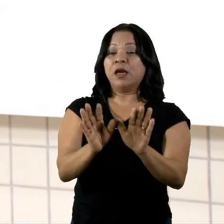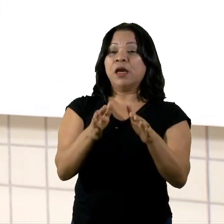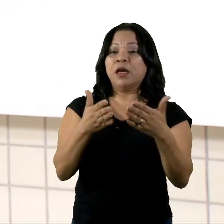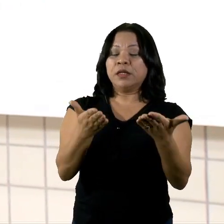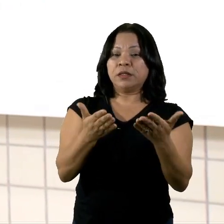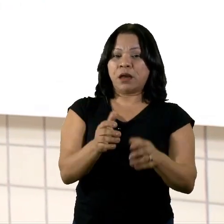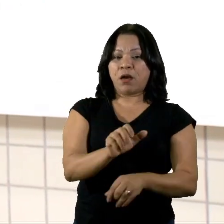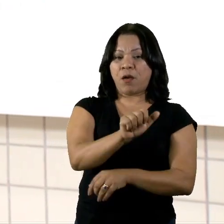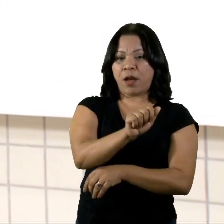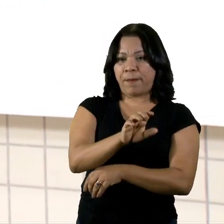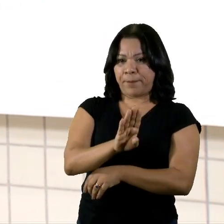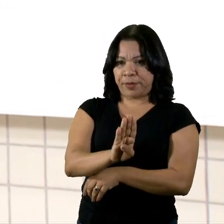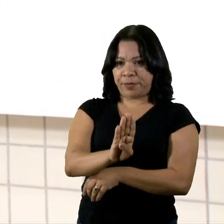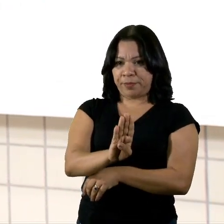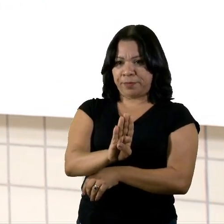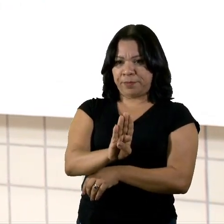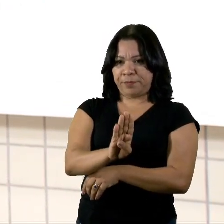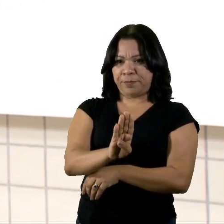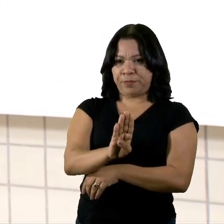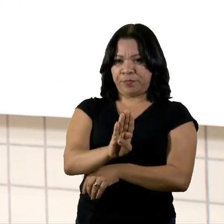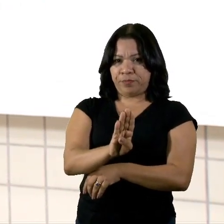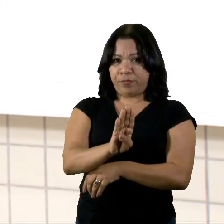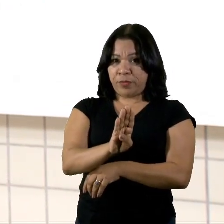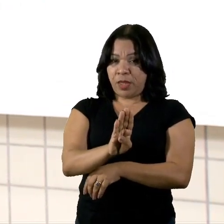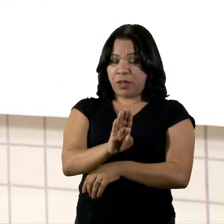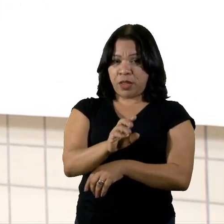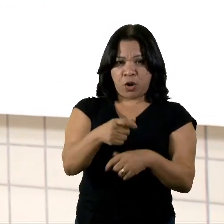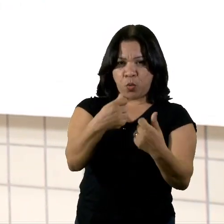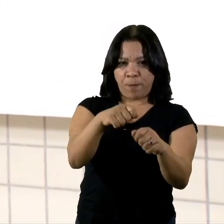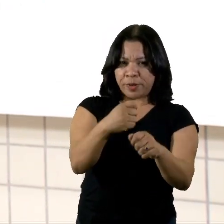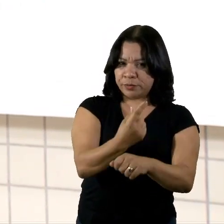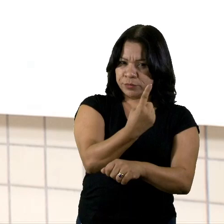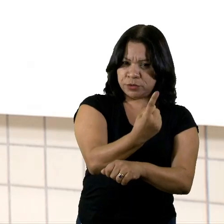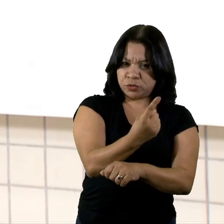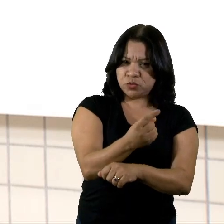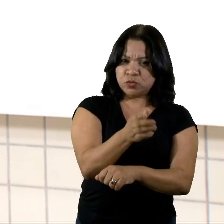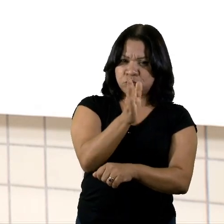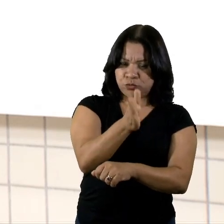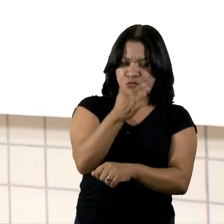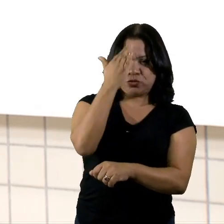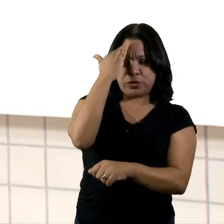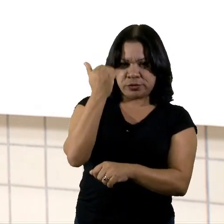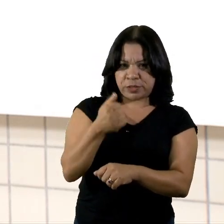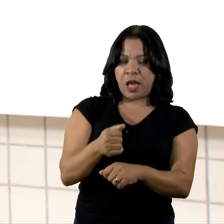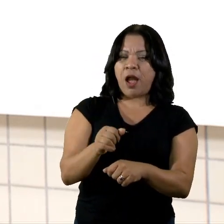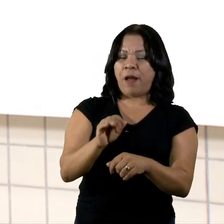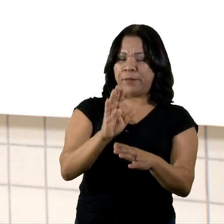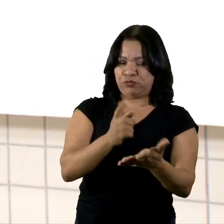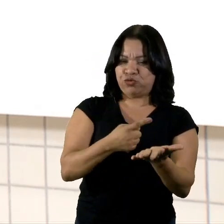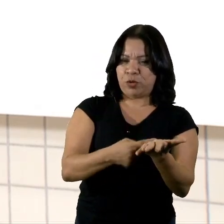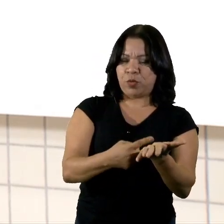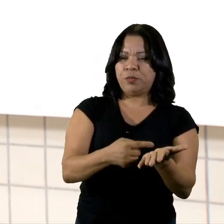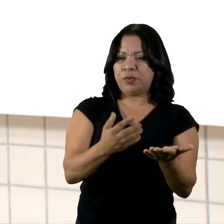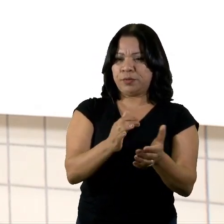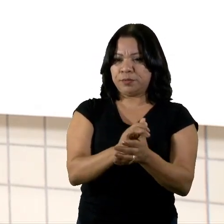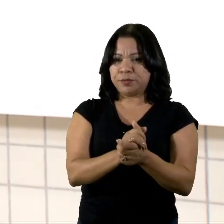AB, né? Não vou colocar o coeficiente 1, porque vocês já sabem, né? Já fizemos um acordo. Então, aqui,